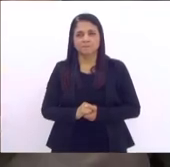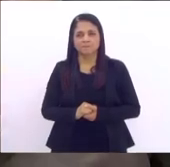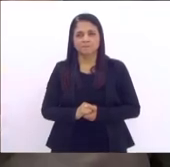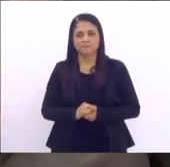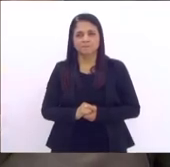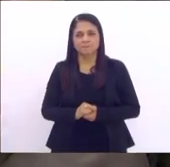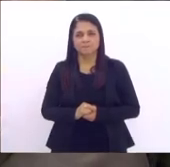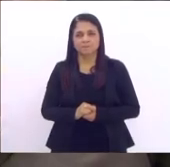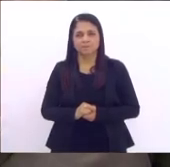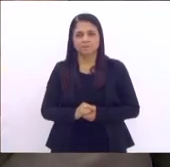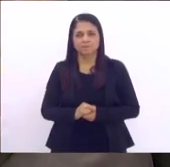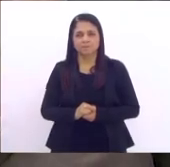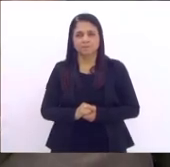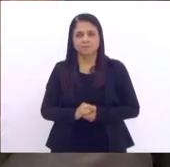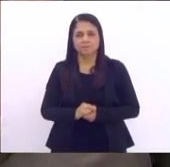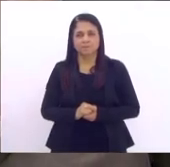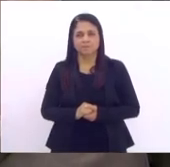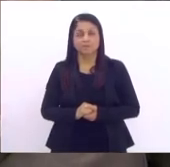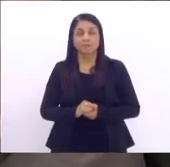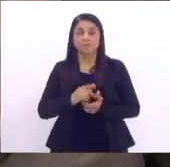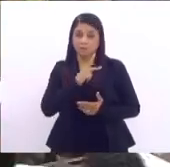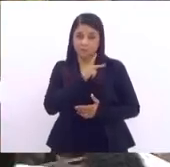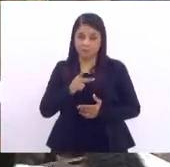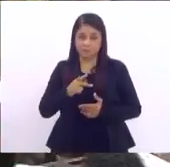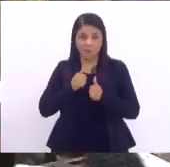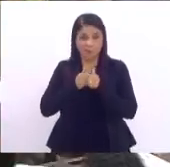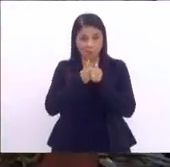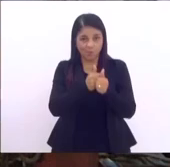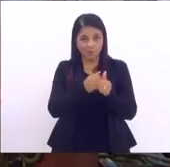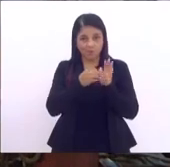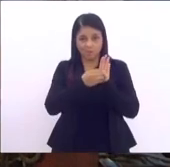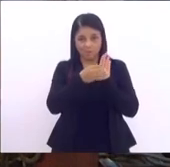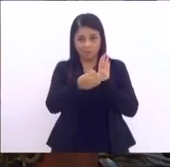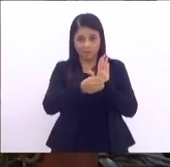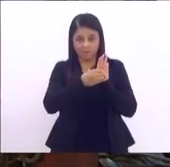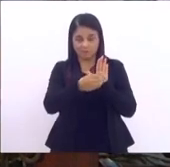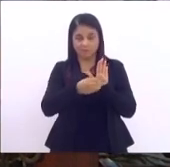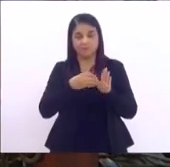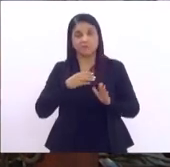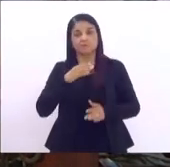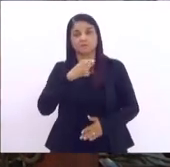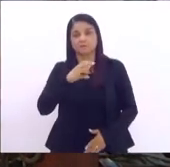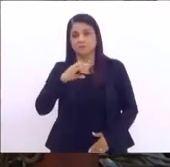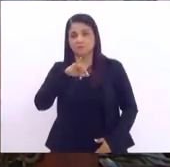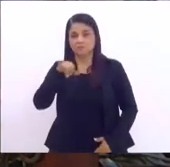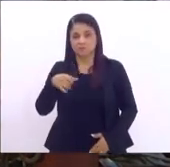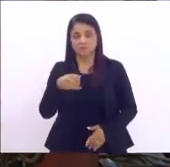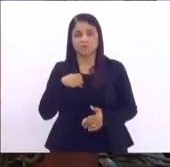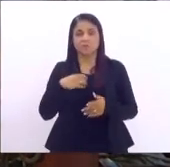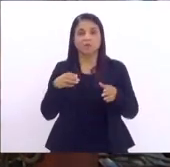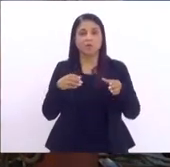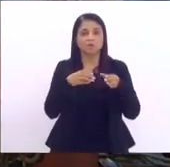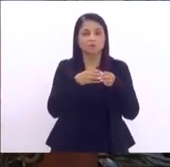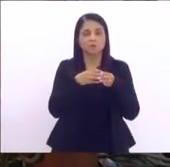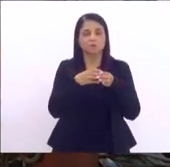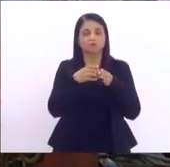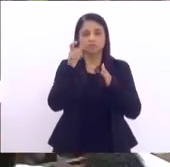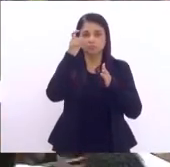Senhor presidente, acompanho o parecer da CCJ. Muito obrigado. Pela Comissão de Tributação, deputado Luiz